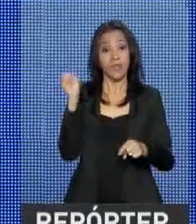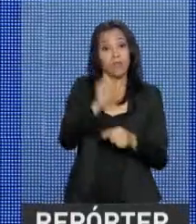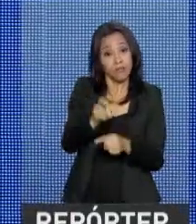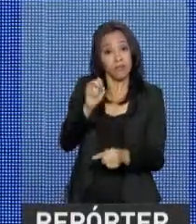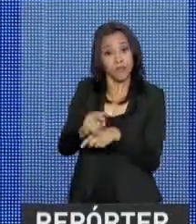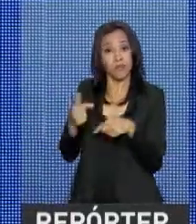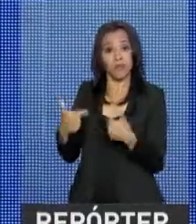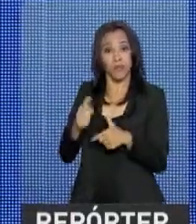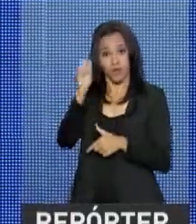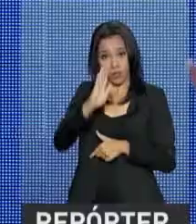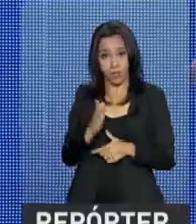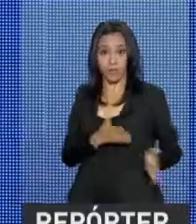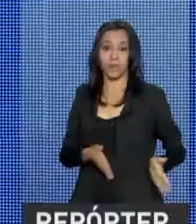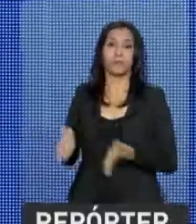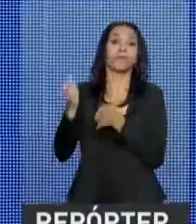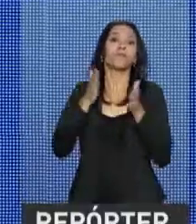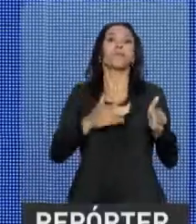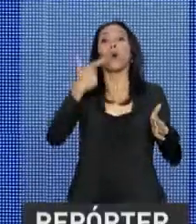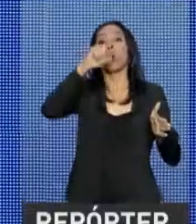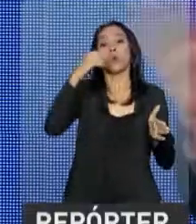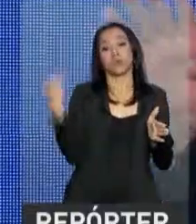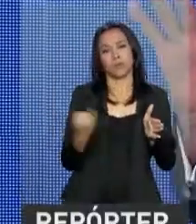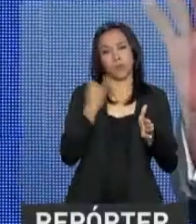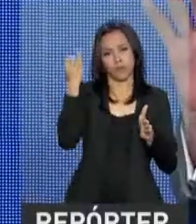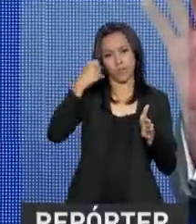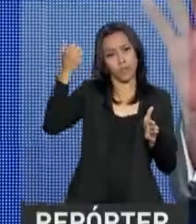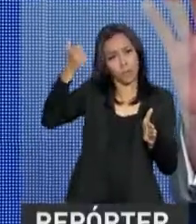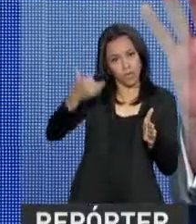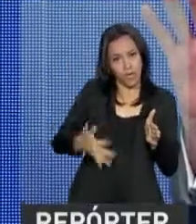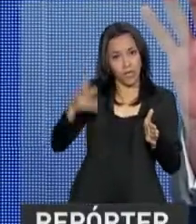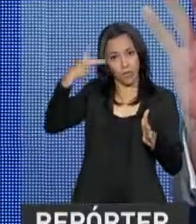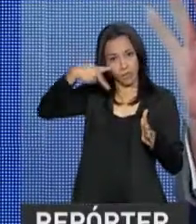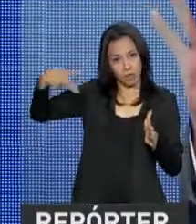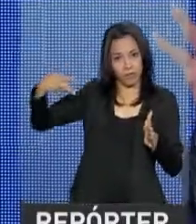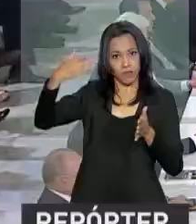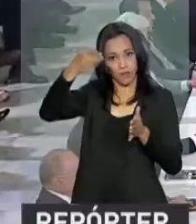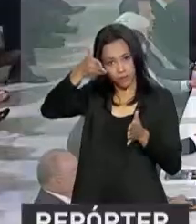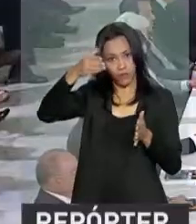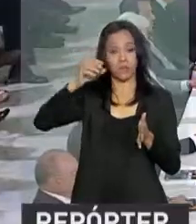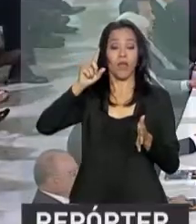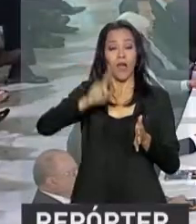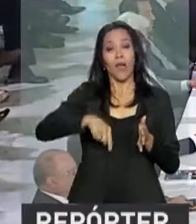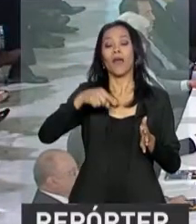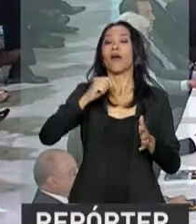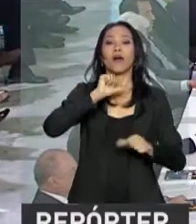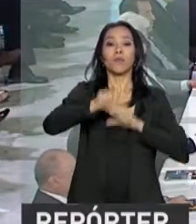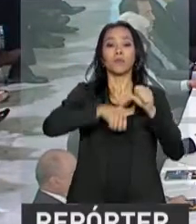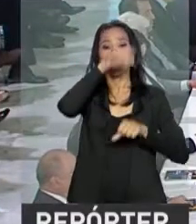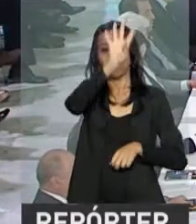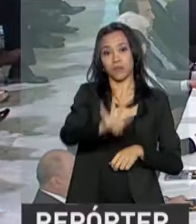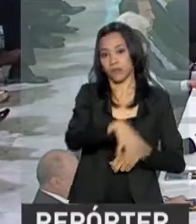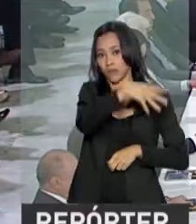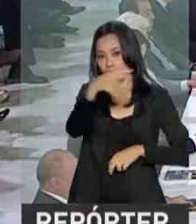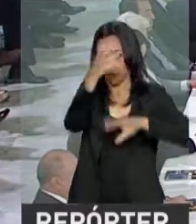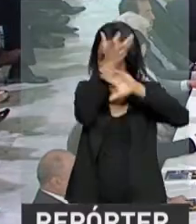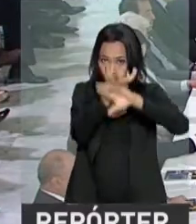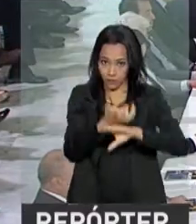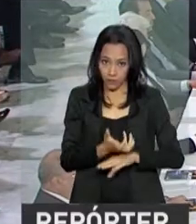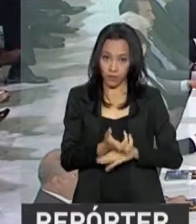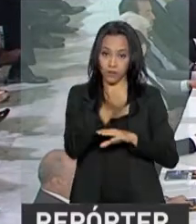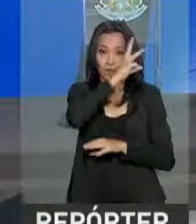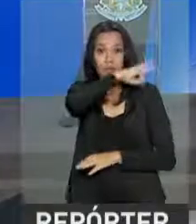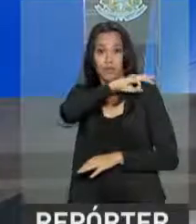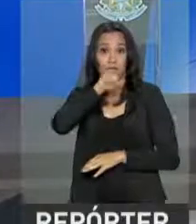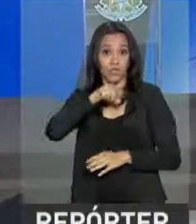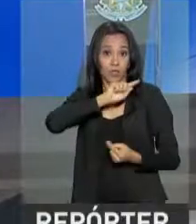brasil outra reforma importante citada pelo presidente foi a do ensino médio que segundo ele veio para fortalecer a educação brasileira